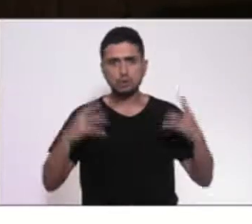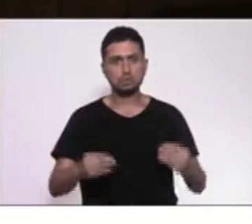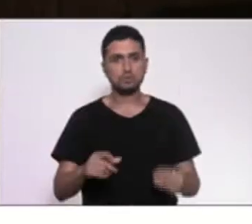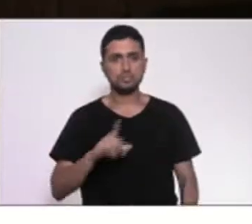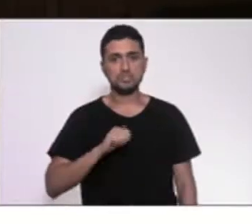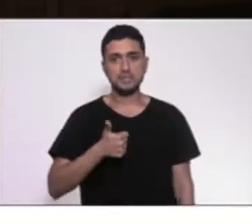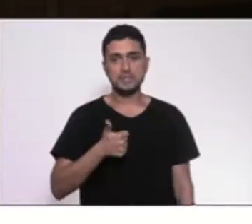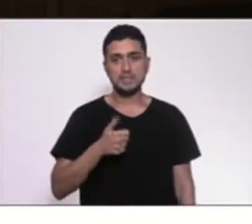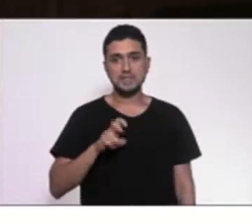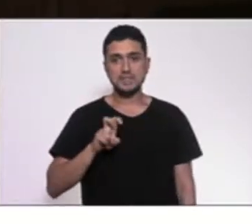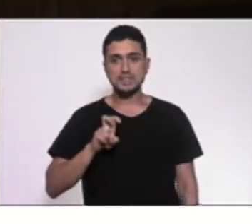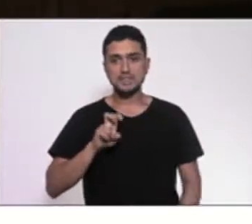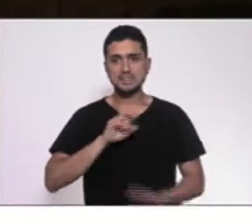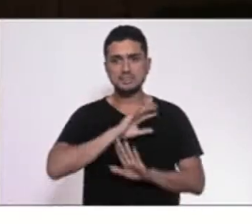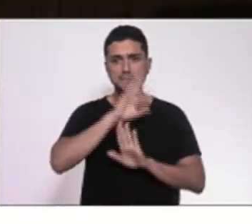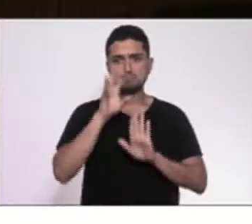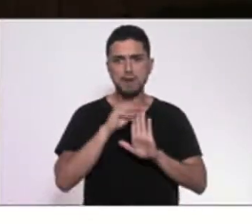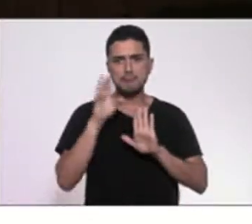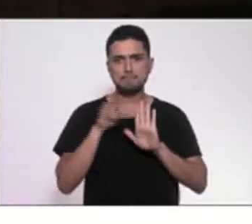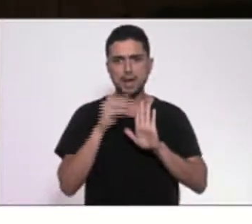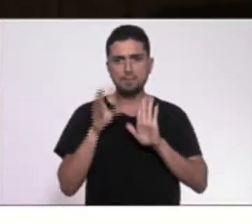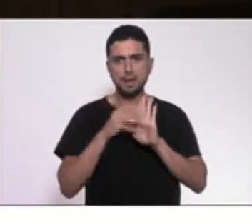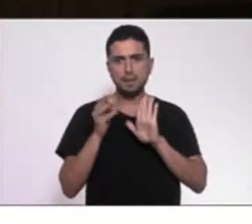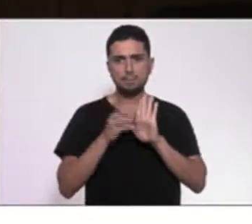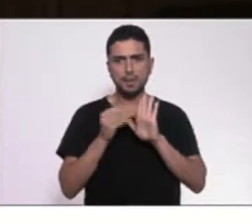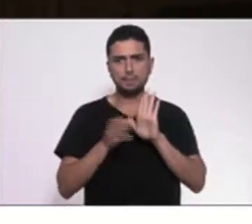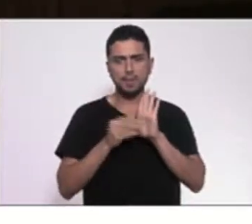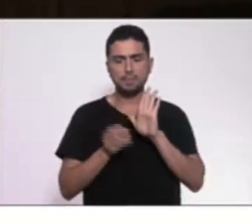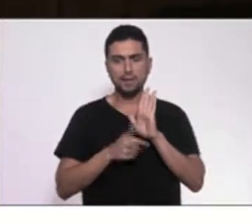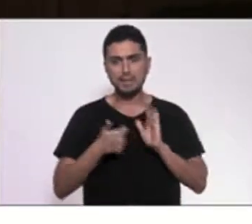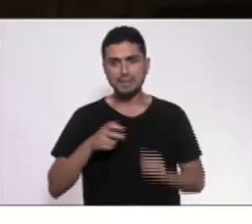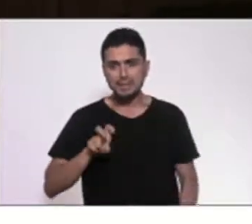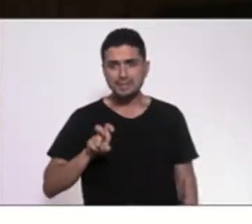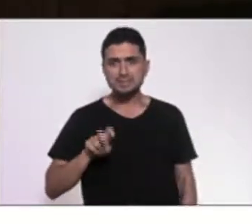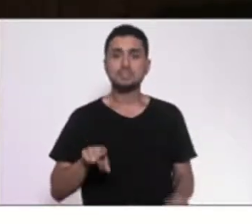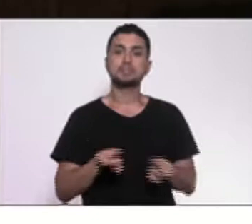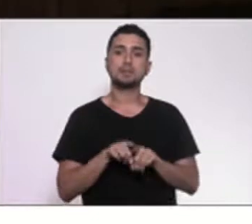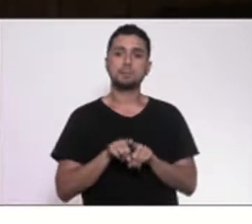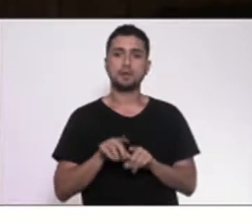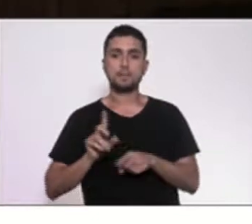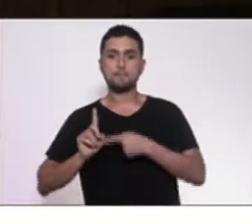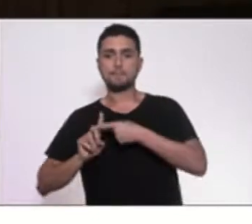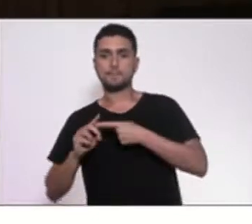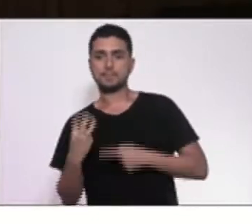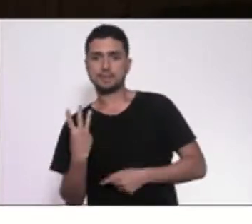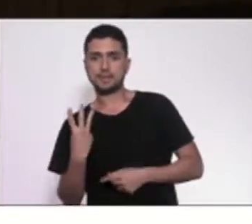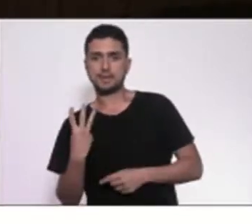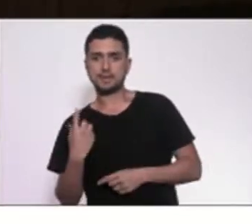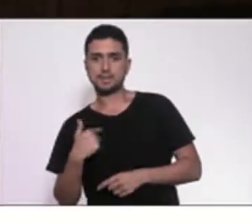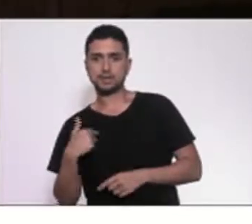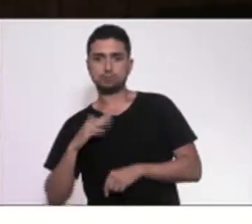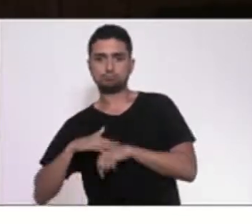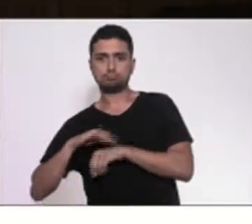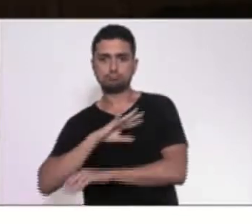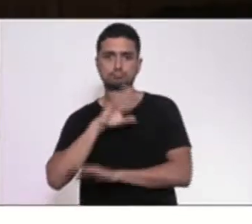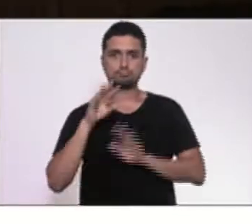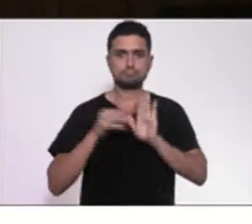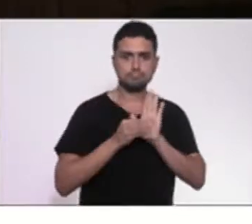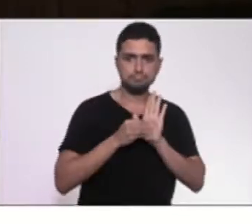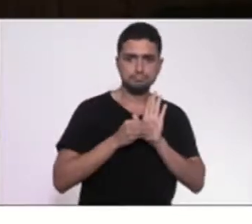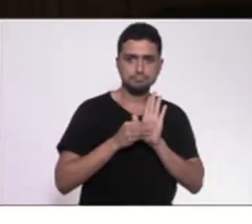15, 16 emendas. Inclusive, tinha umas 3 de minha autoria.